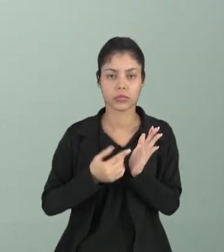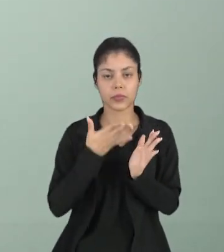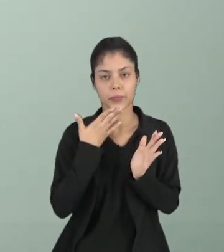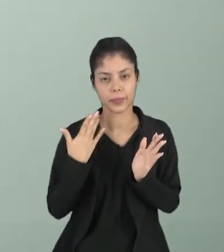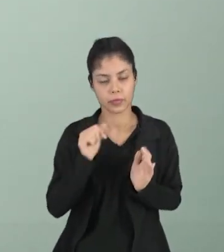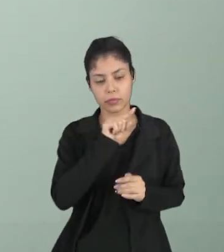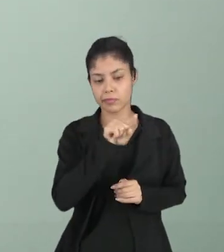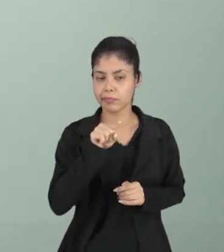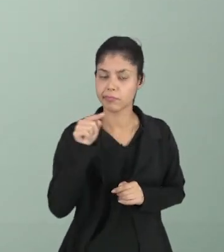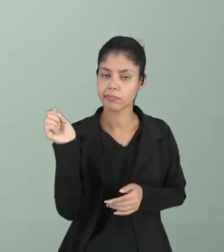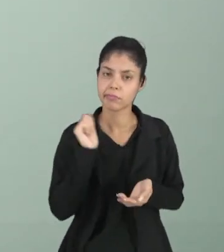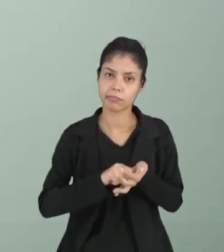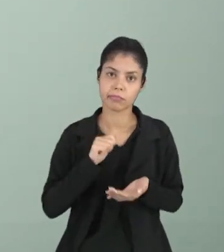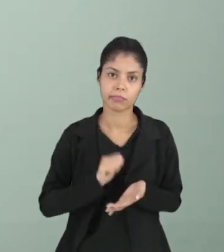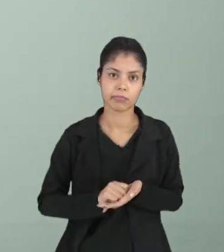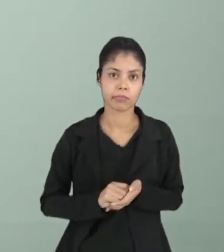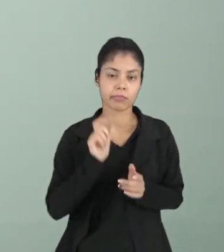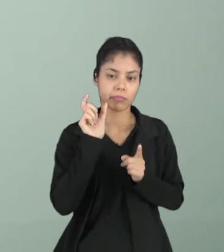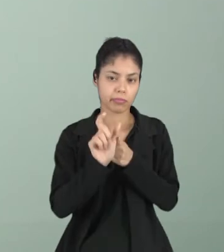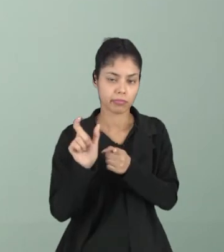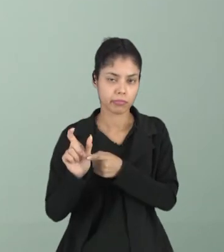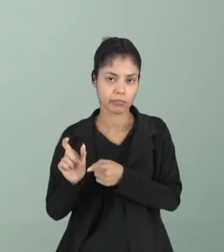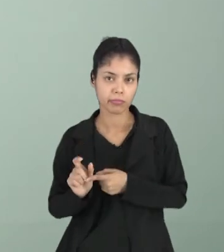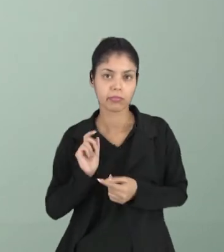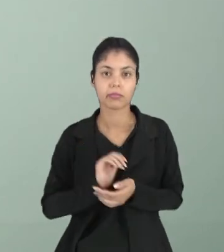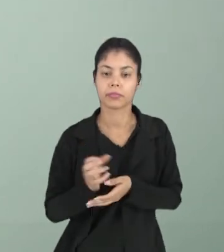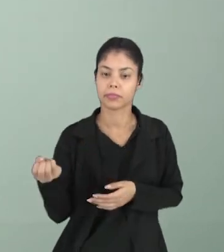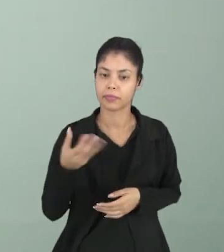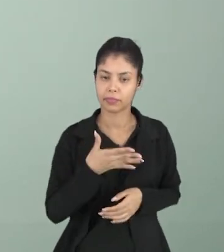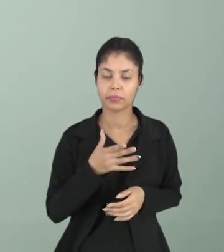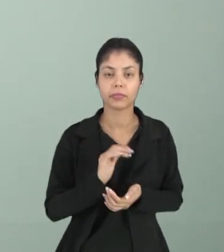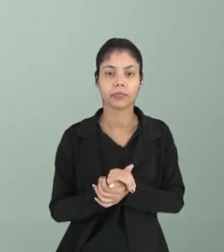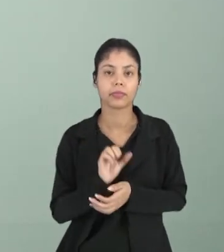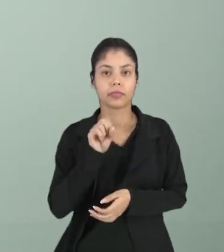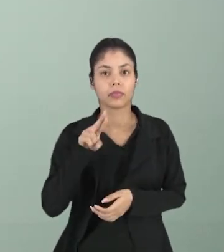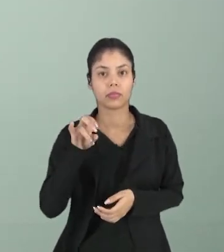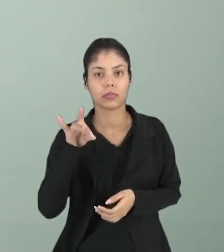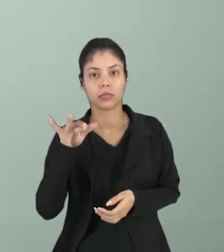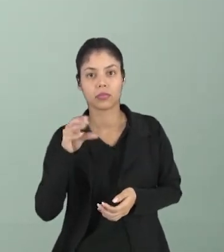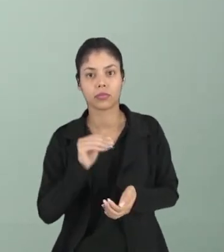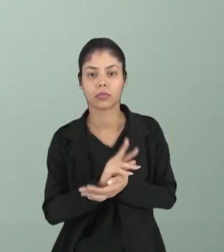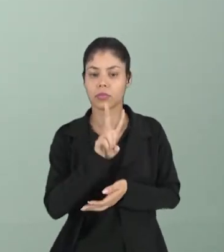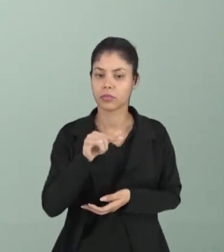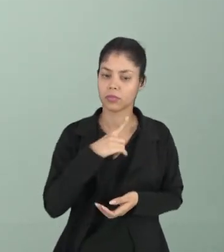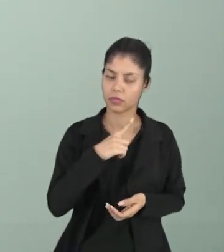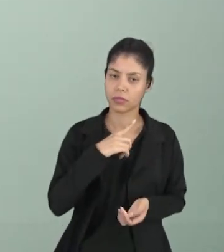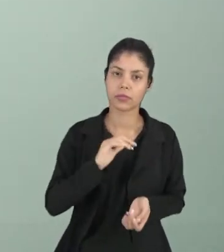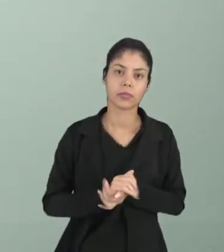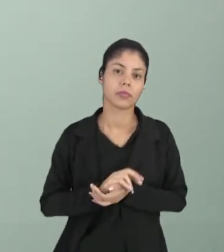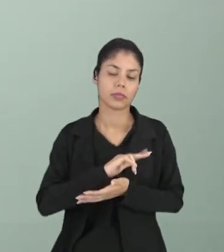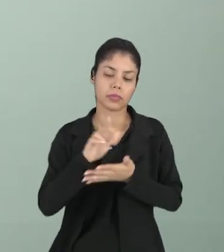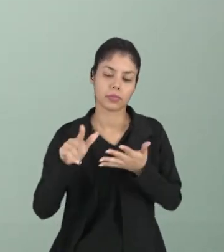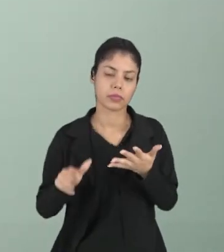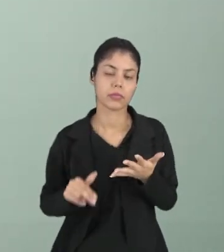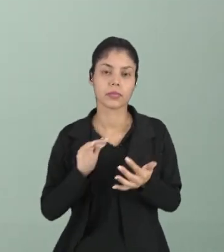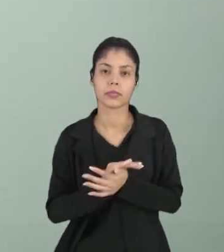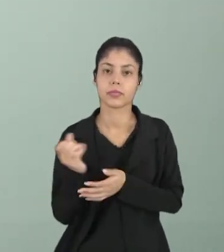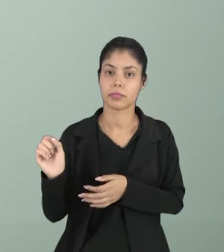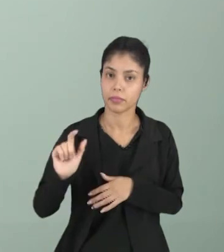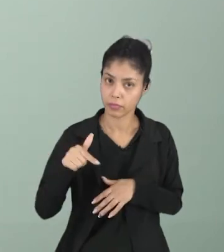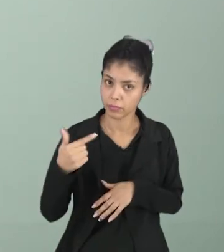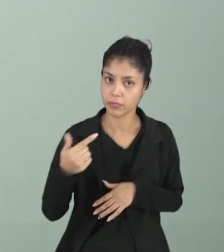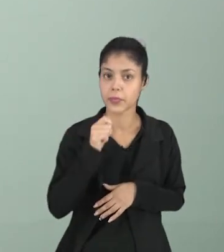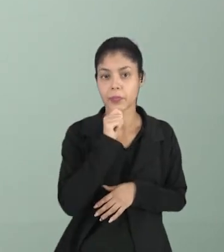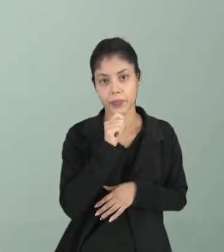pontuações, para a escrita de palavras ou palavras novas, sinônimos, você vai ter um vasto conhecimento. Logo, isso